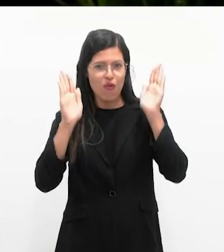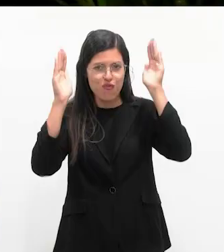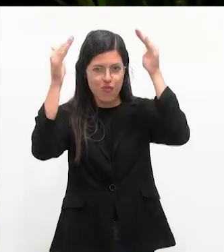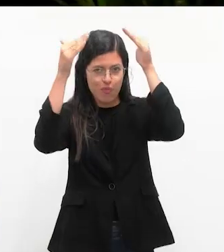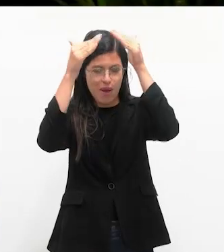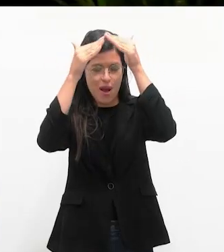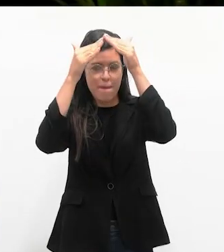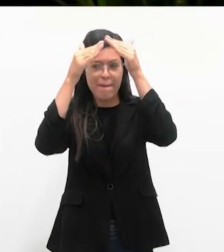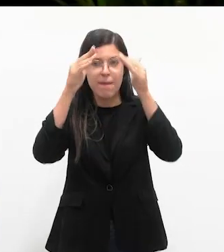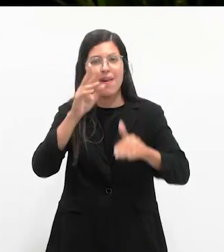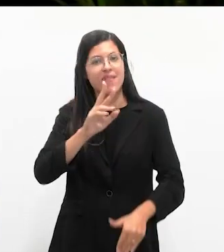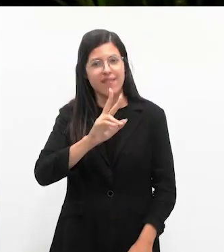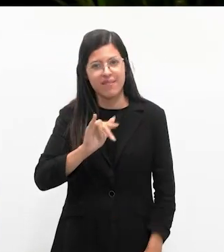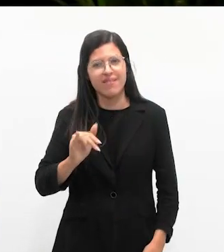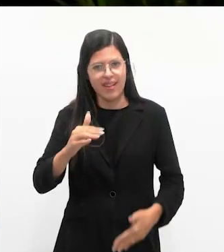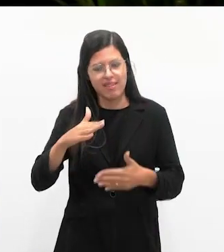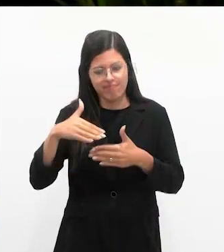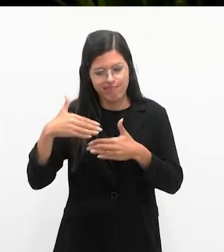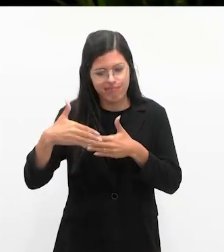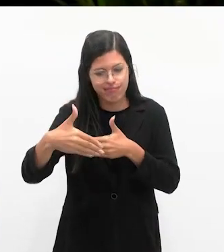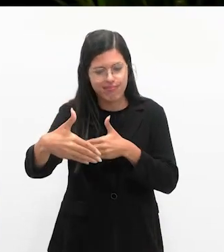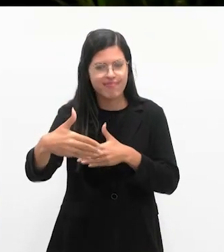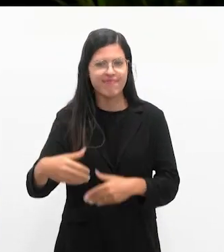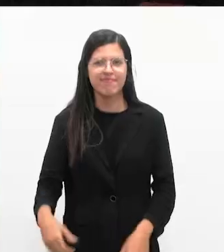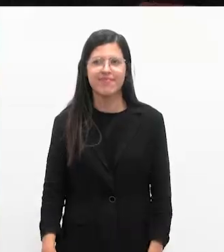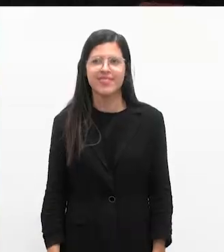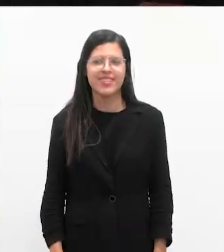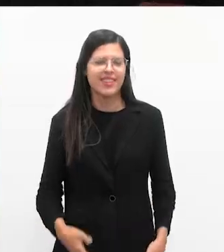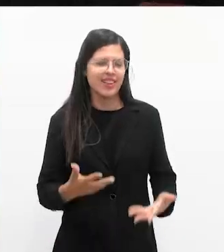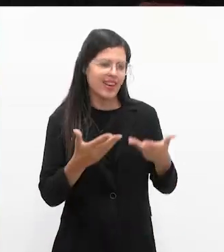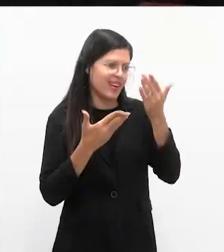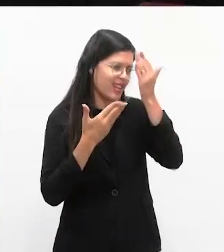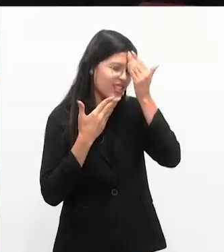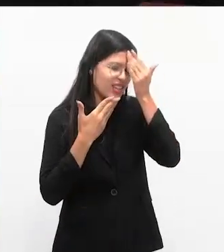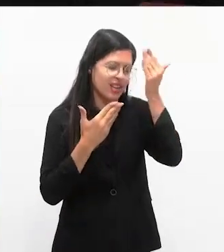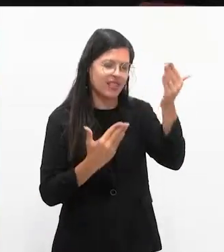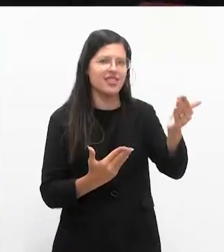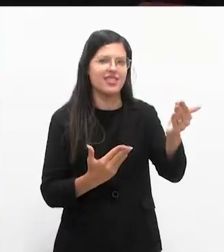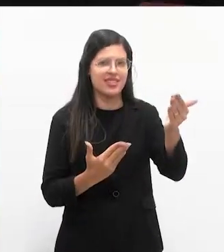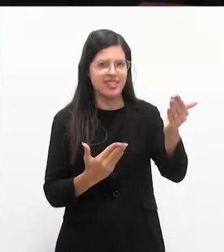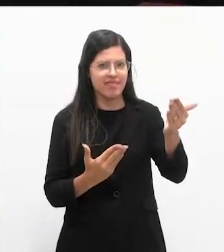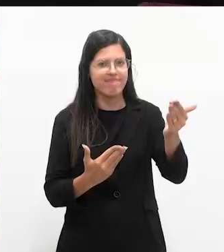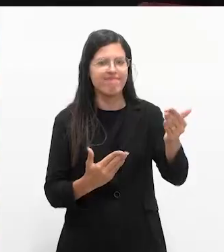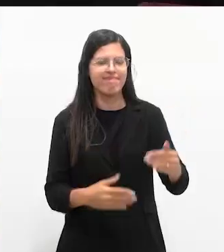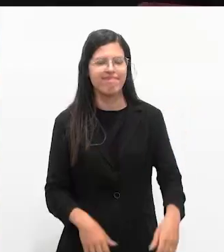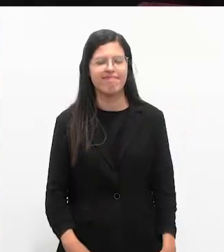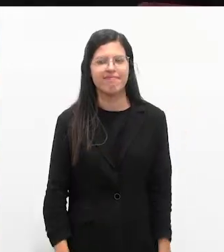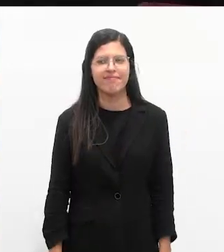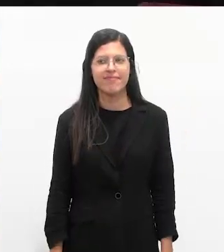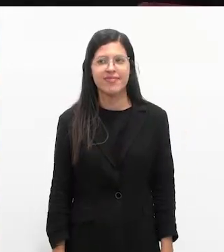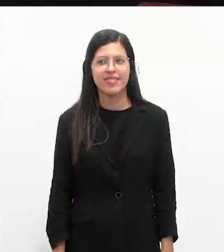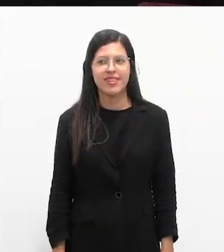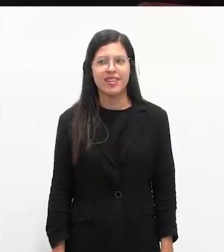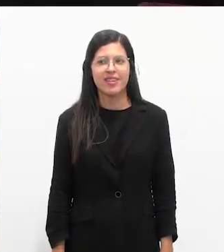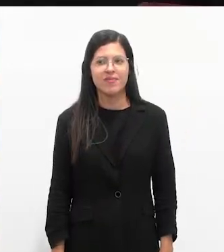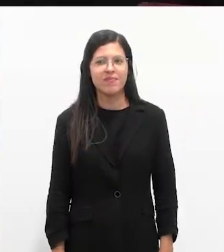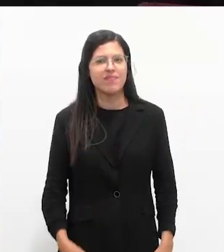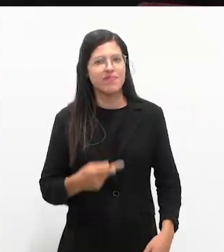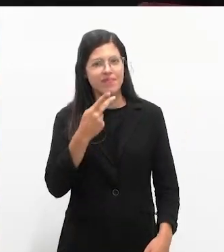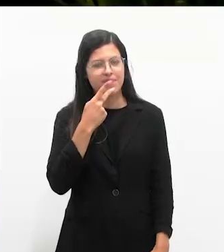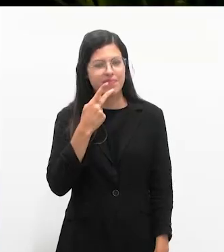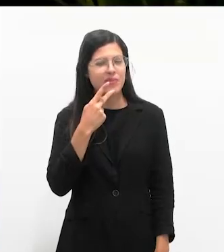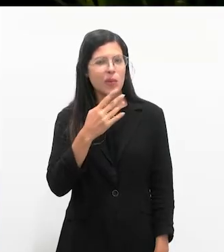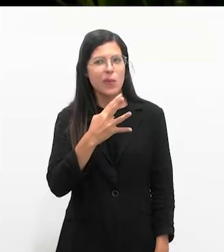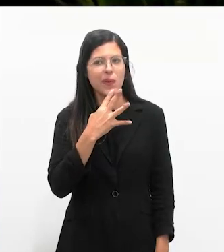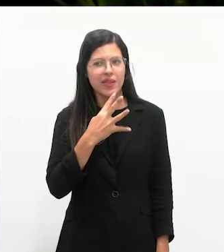Papa vai ter pela frente, né? Brandi, queria te agradecer muito. Quero dizer a